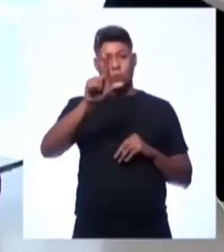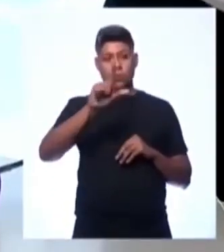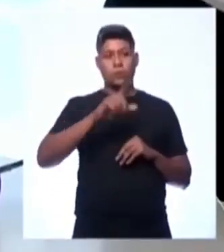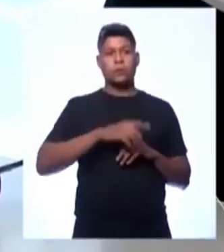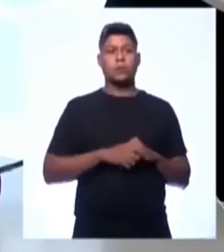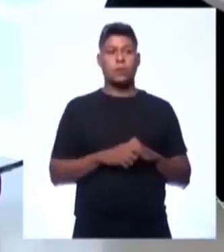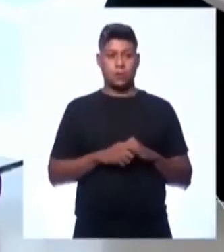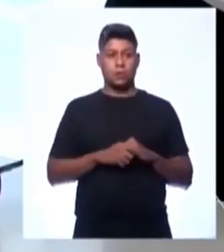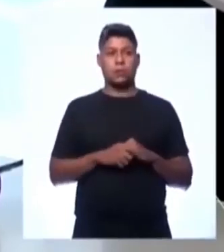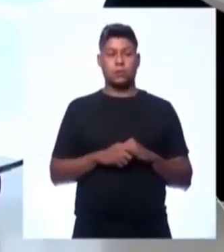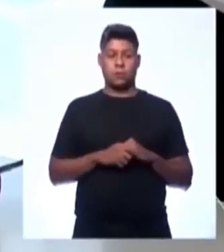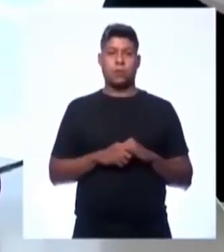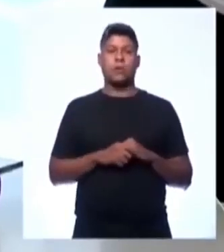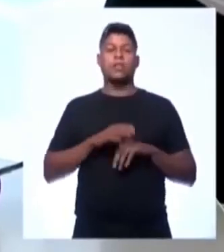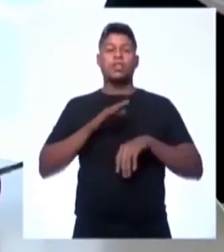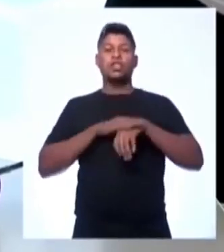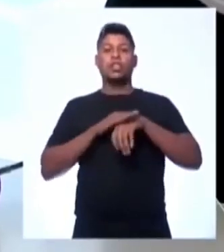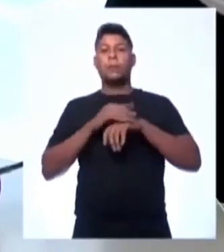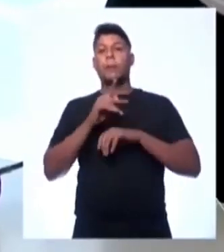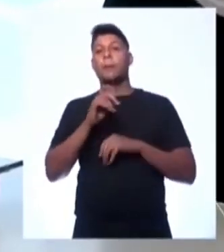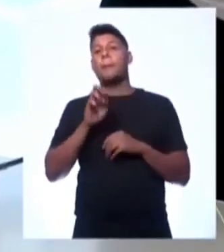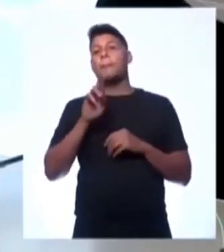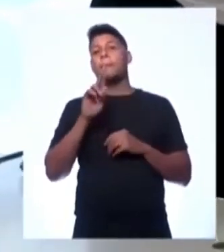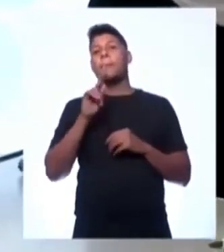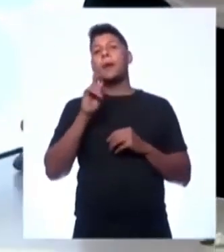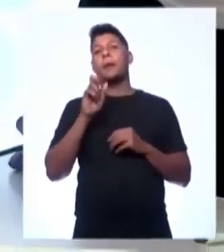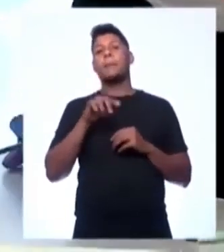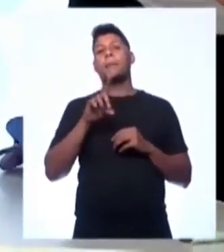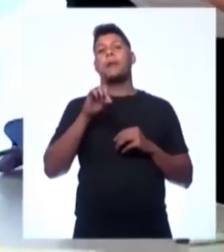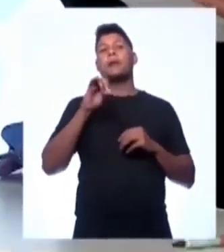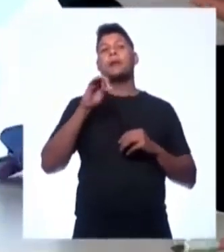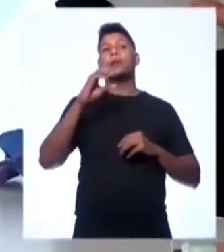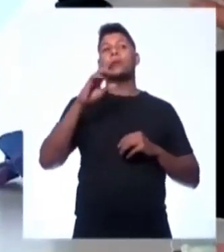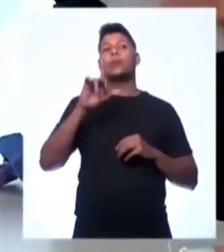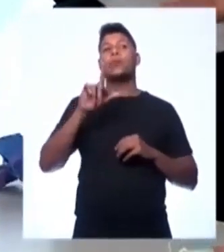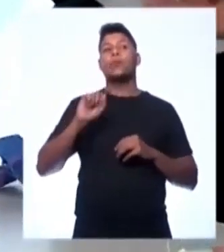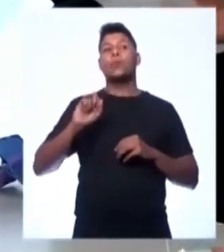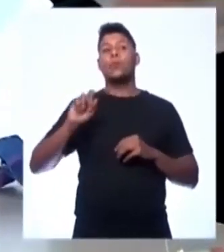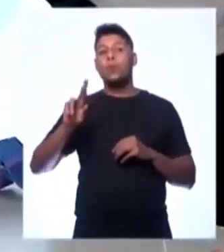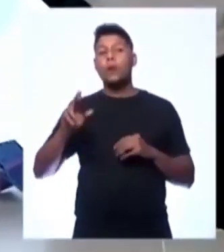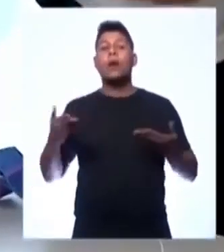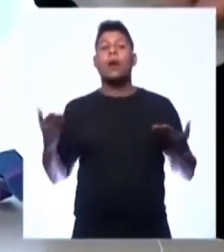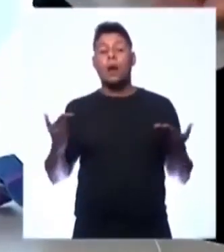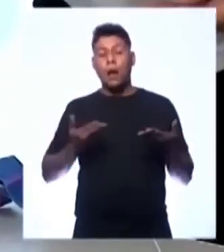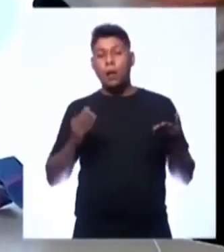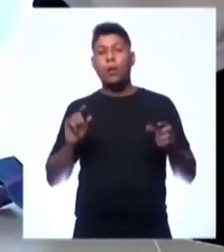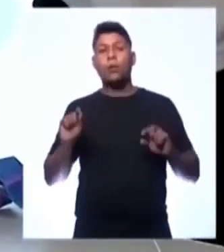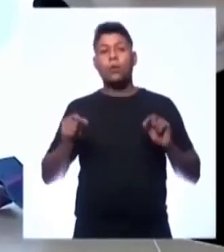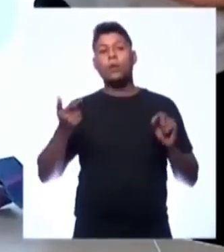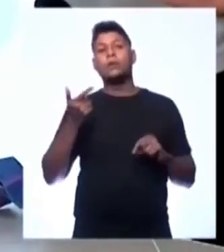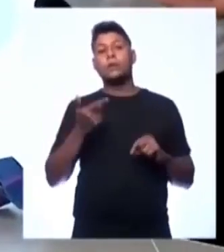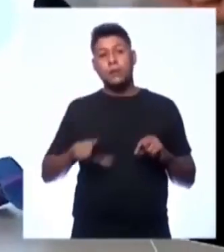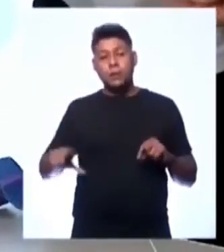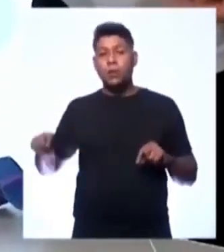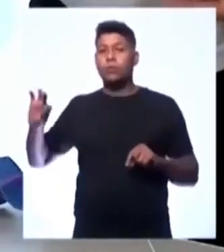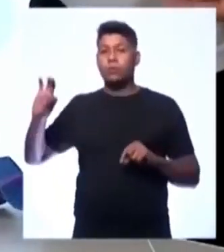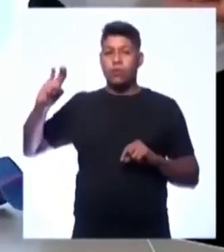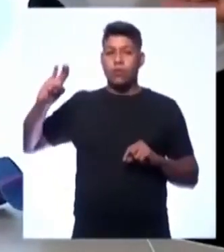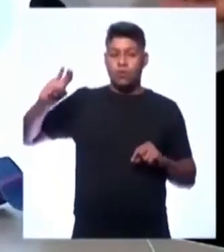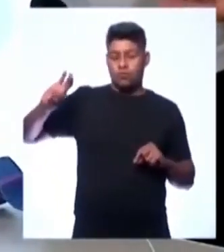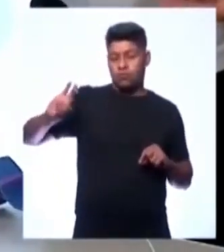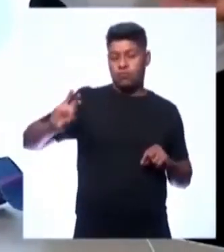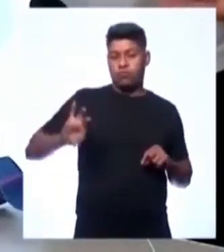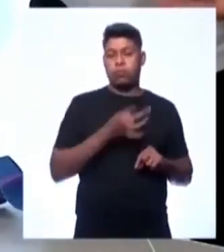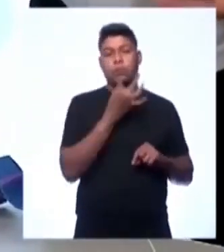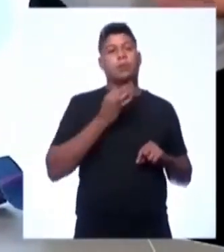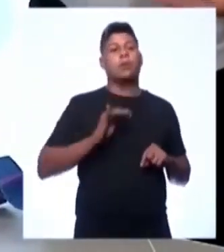então, perpendicular aqui, saindo. E a gente vai então, agora submeter de novo, passar por esse fio uma corrente